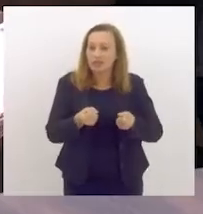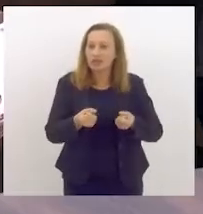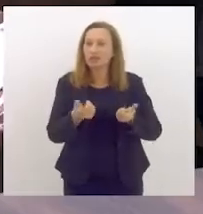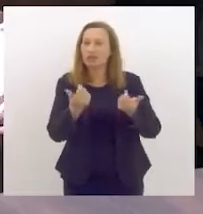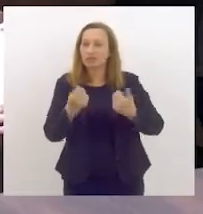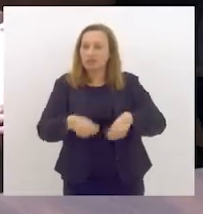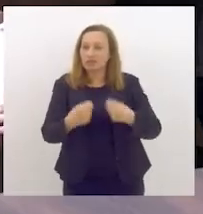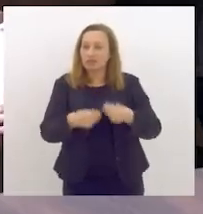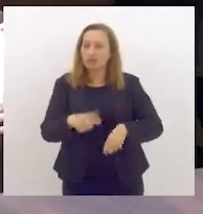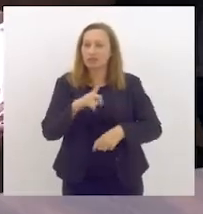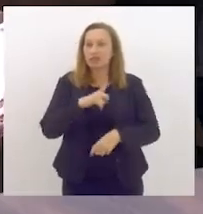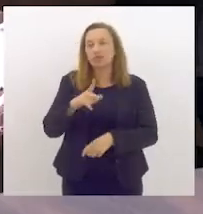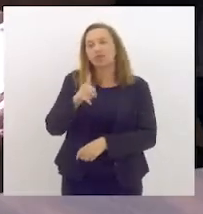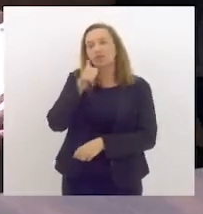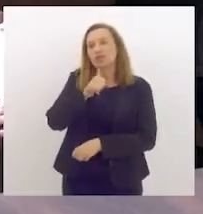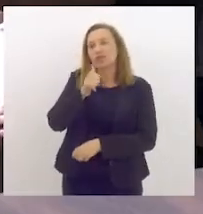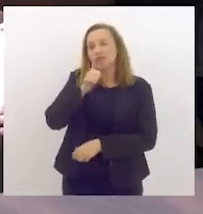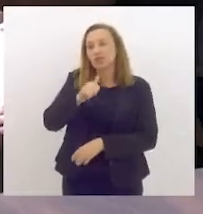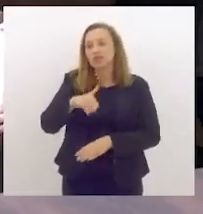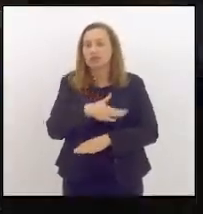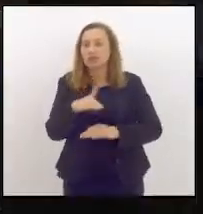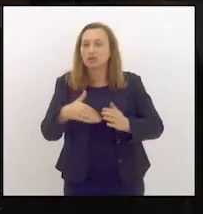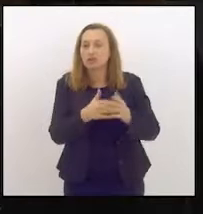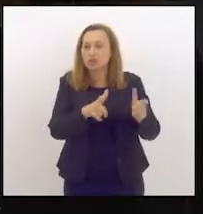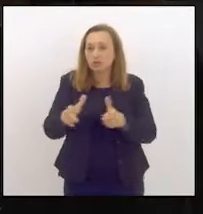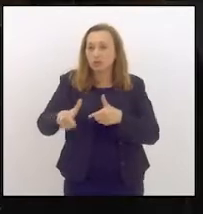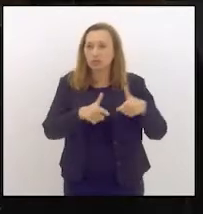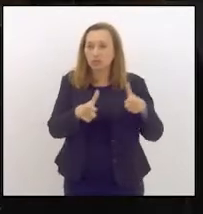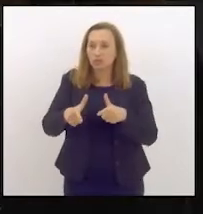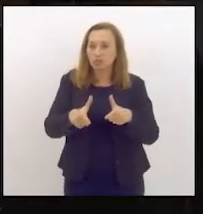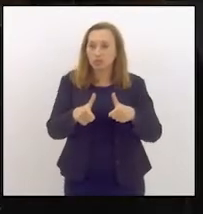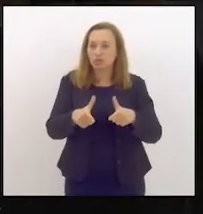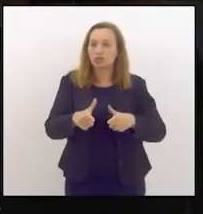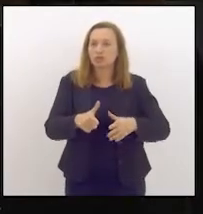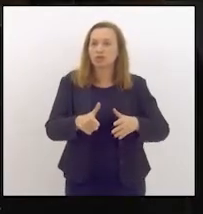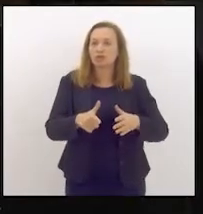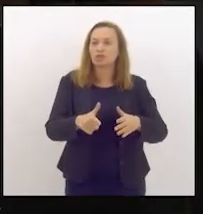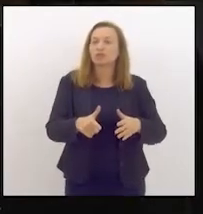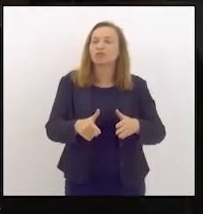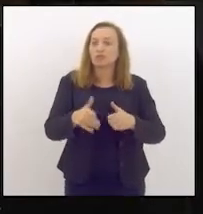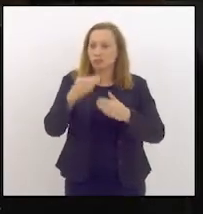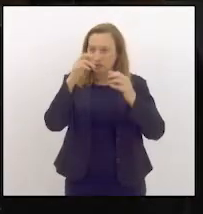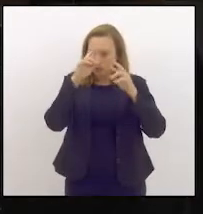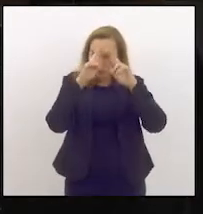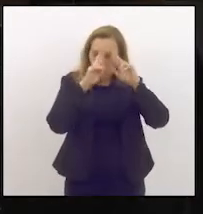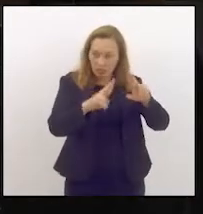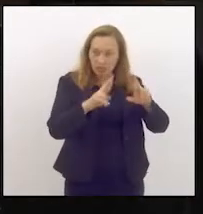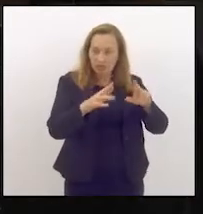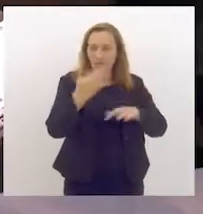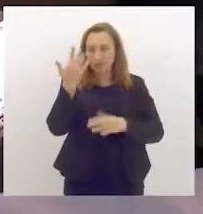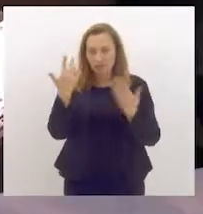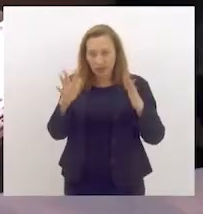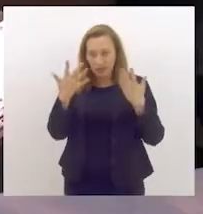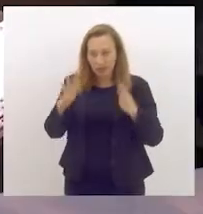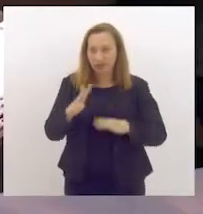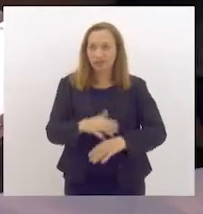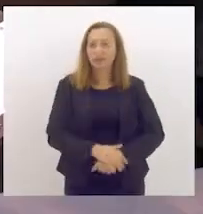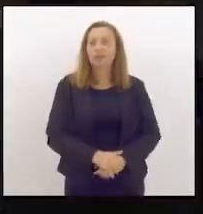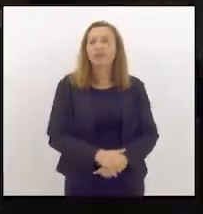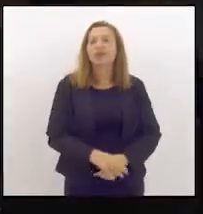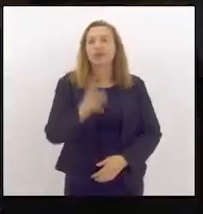a necessidade de temos mulheres e todos os lugares e com coerência e respeito muito parabéns tá